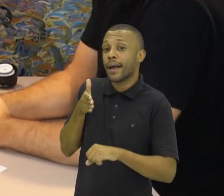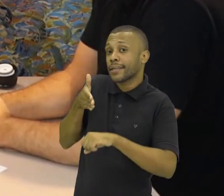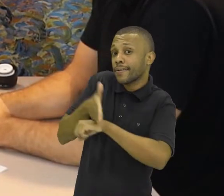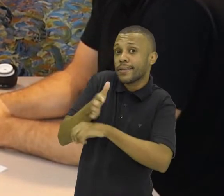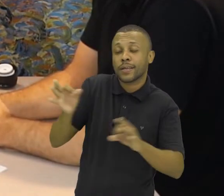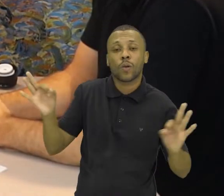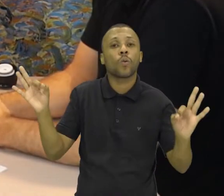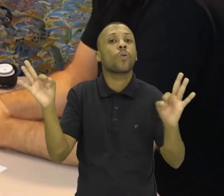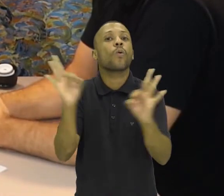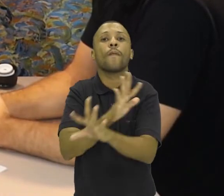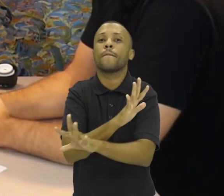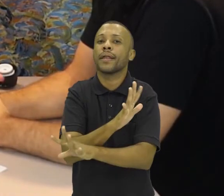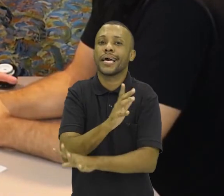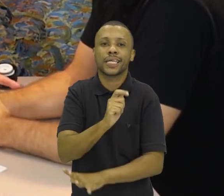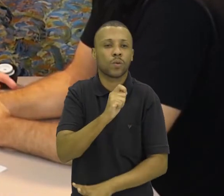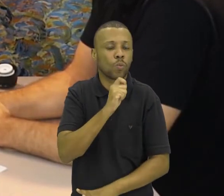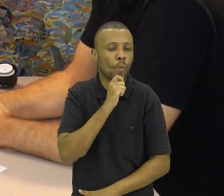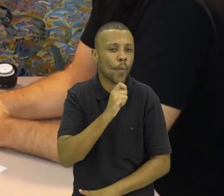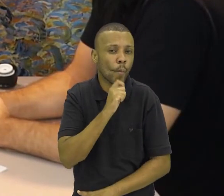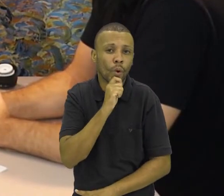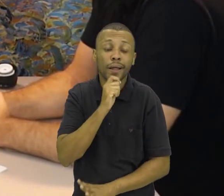tem um